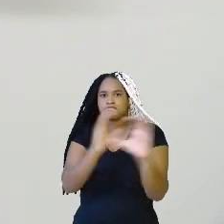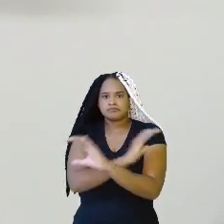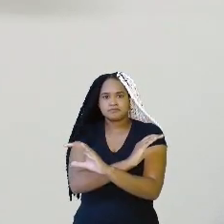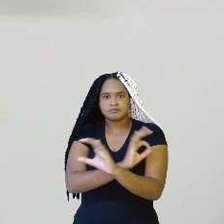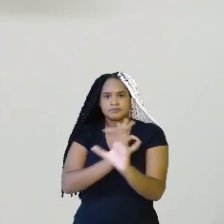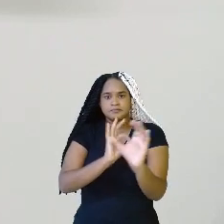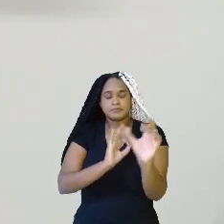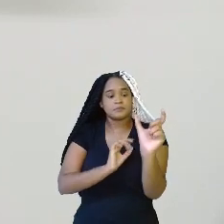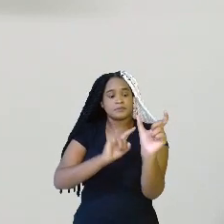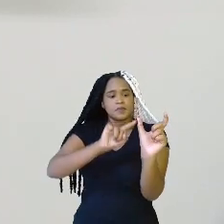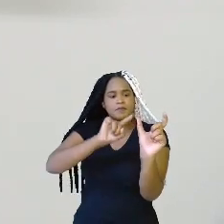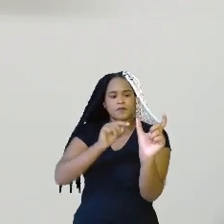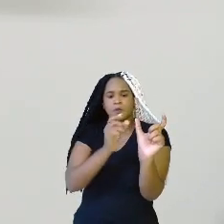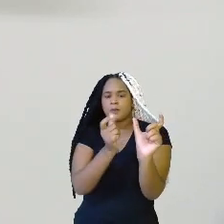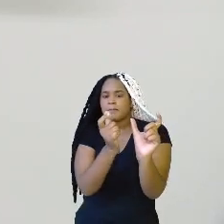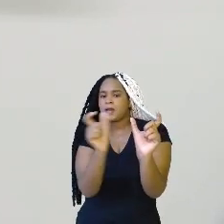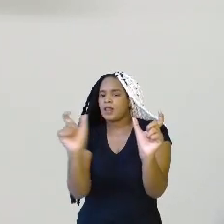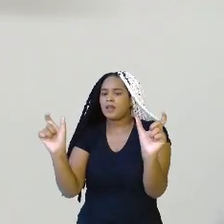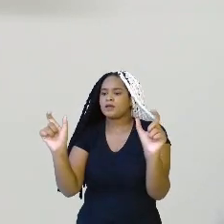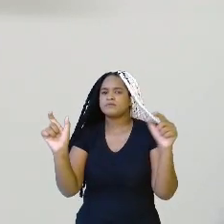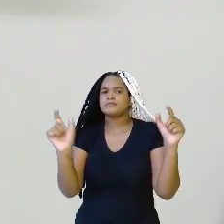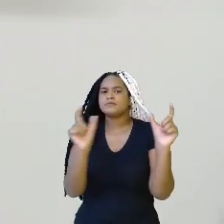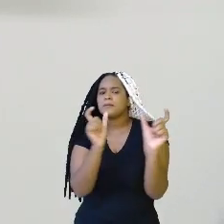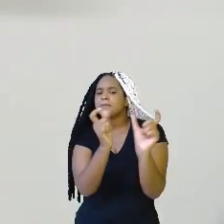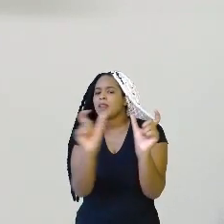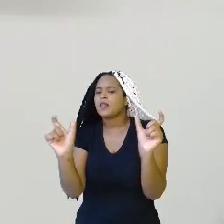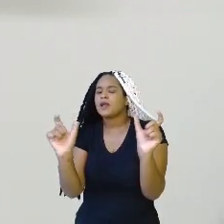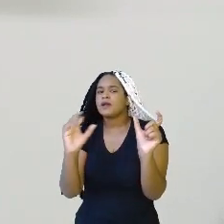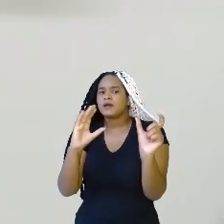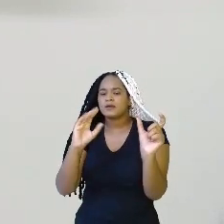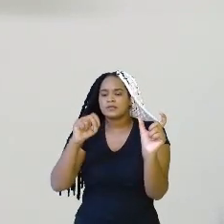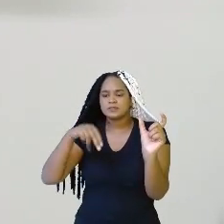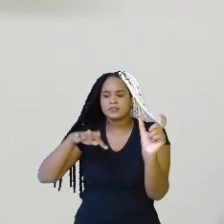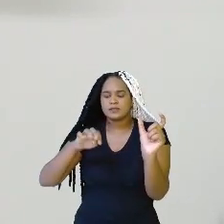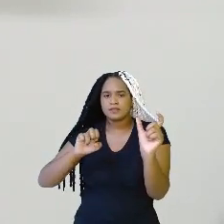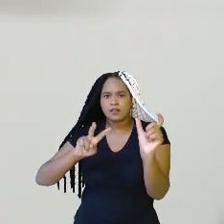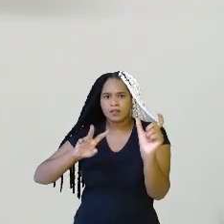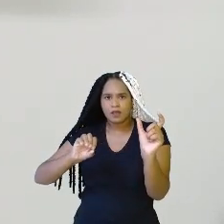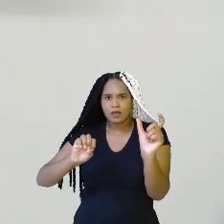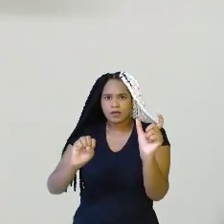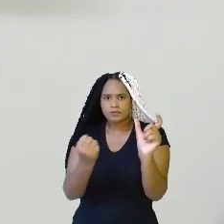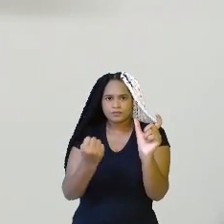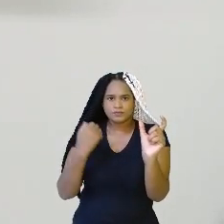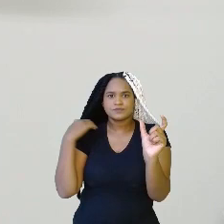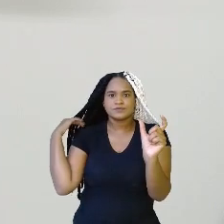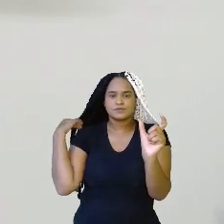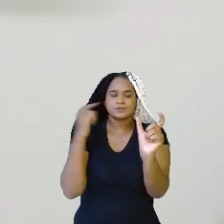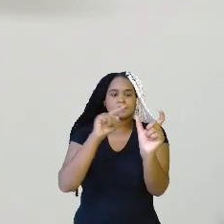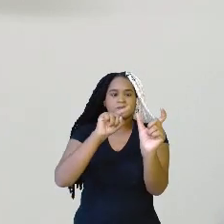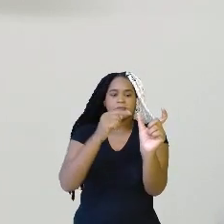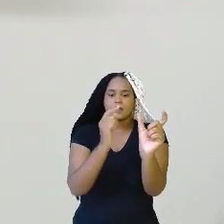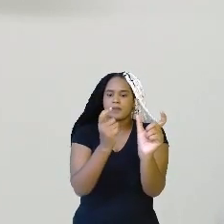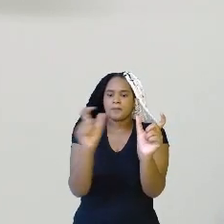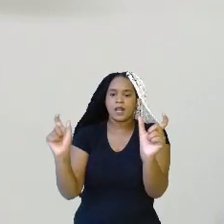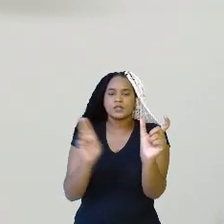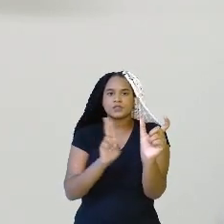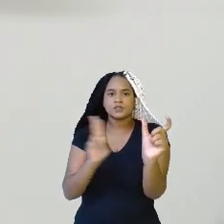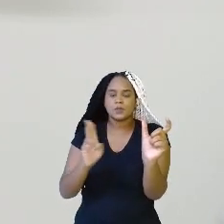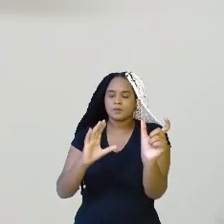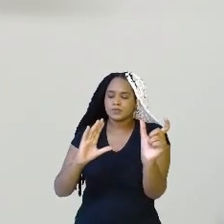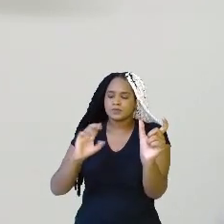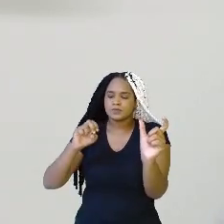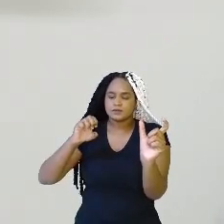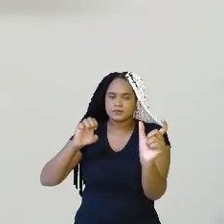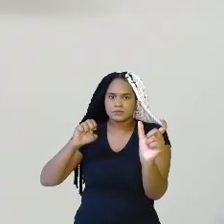o que vem depois da vírgula são os centavos. Nesse caso, os números centesimais.